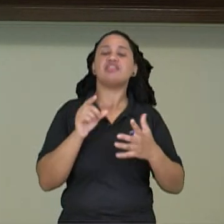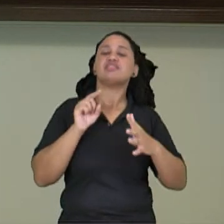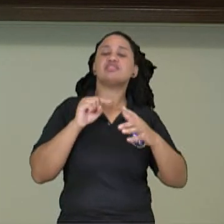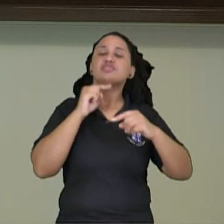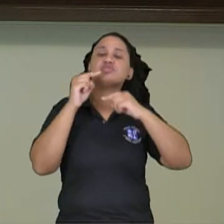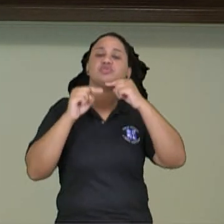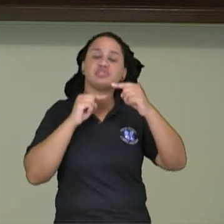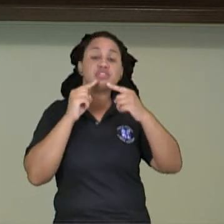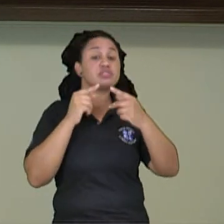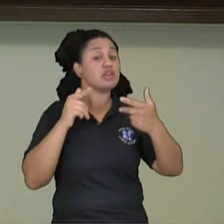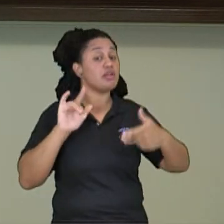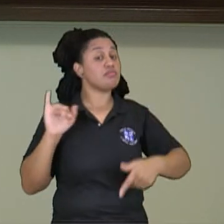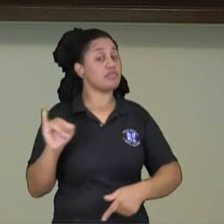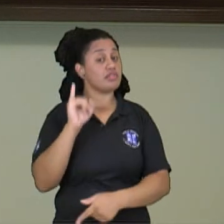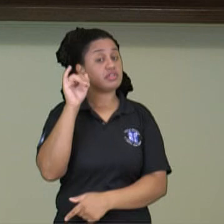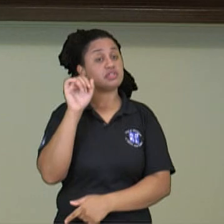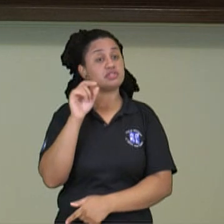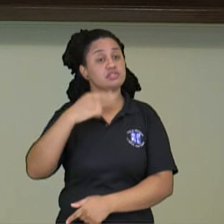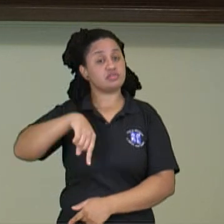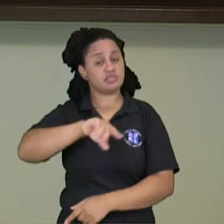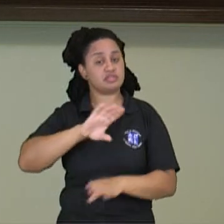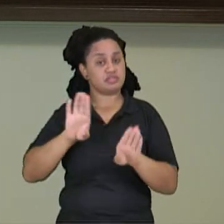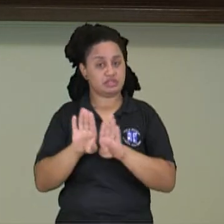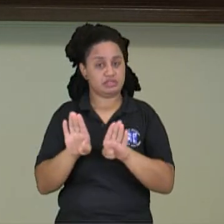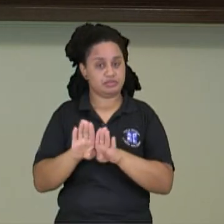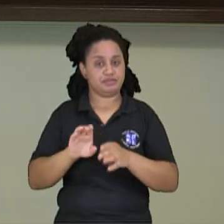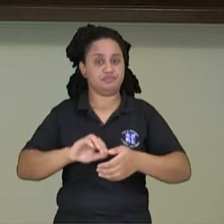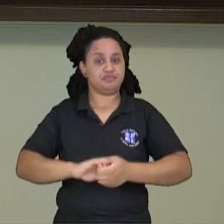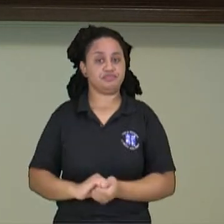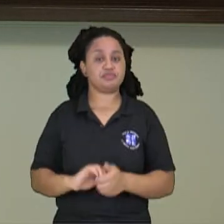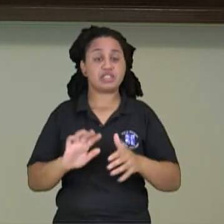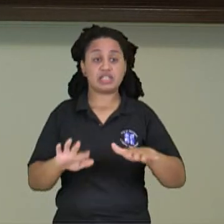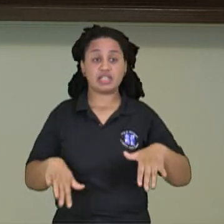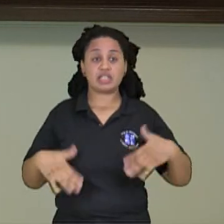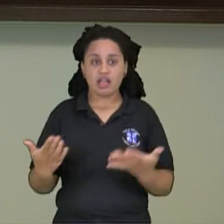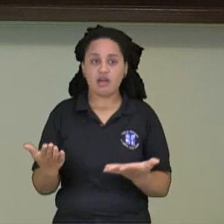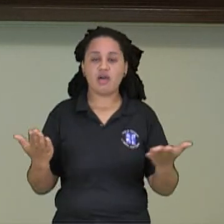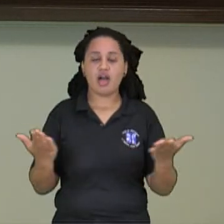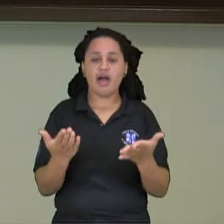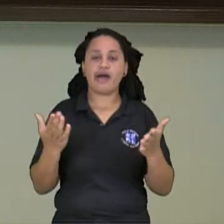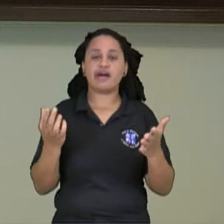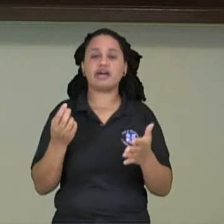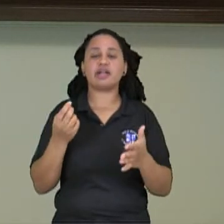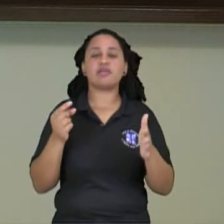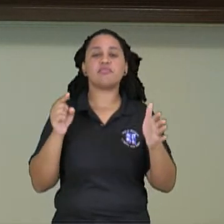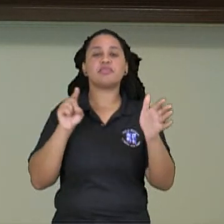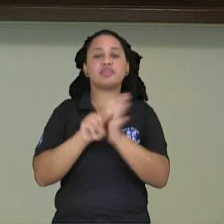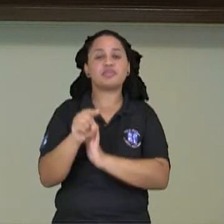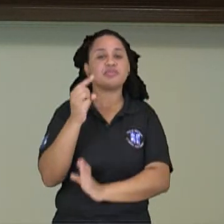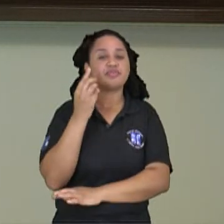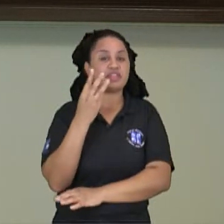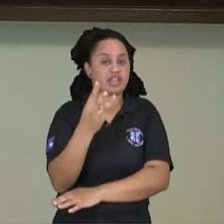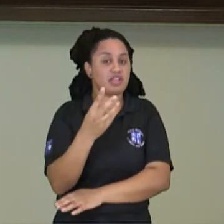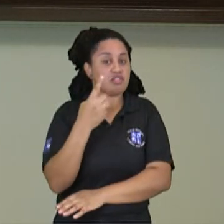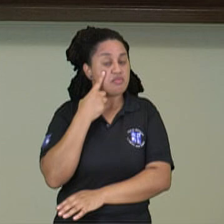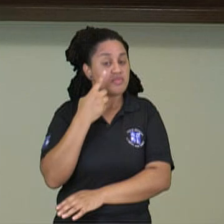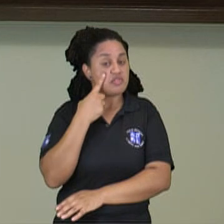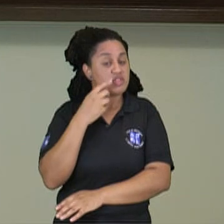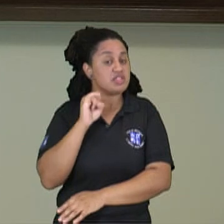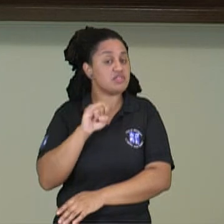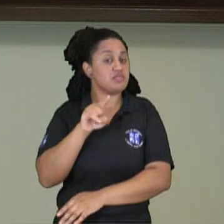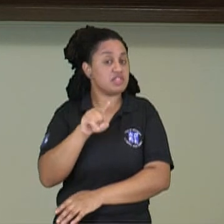questionamentos importantes. Bom, vamos então ao nosso terceiro quiz. Vamos ver se